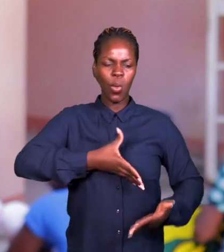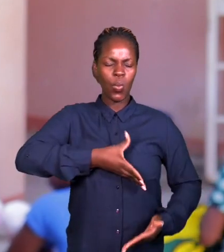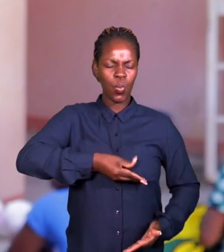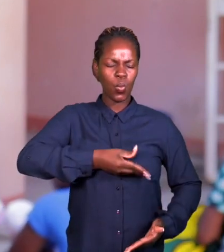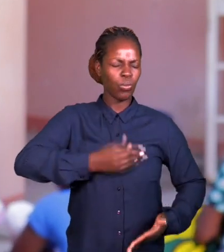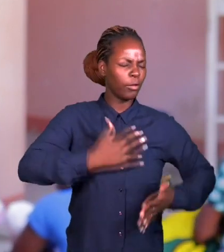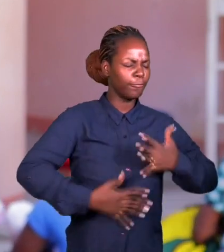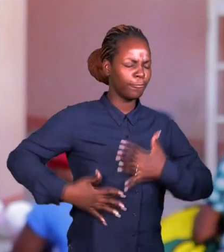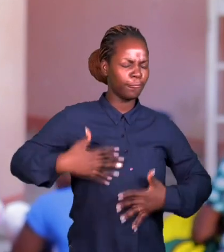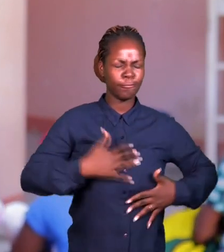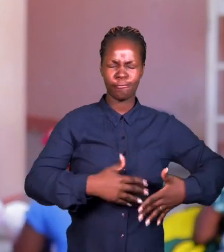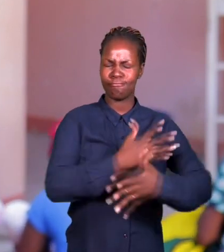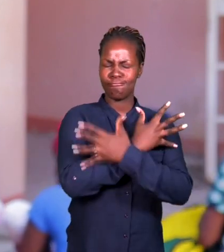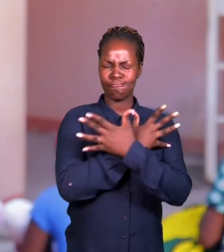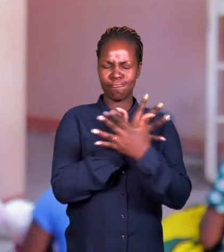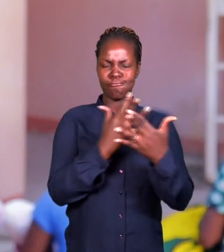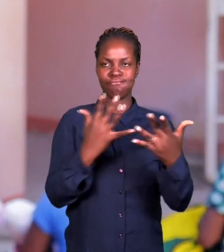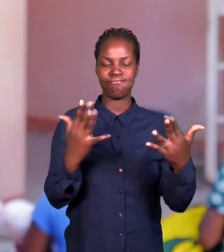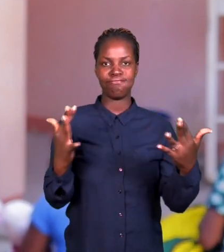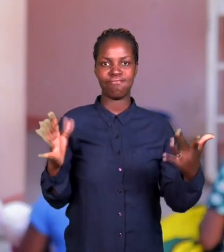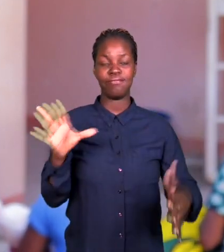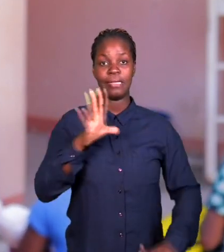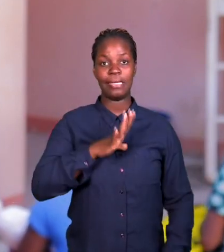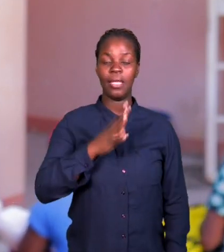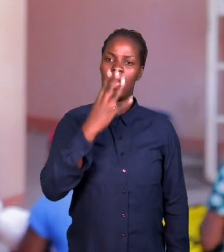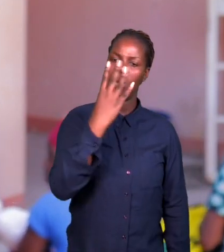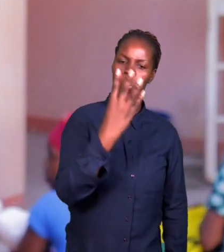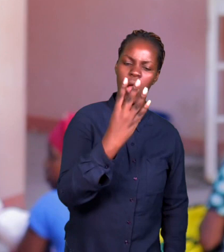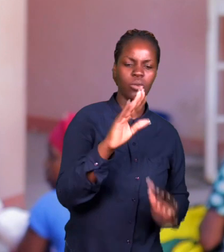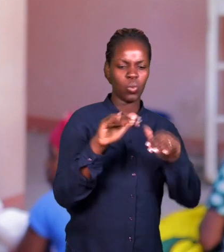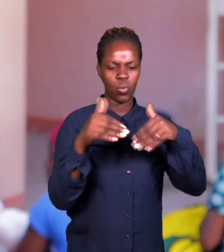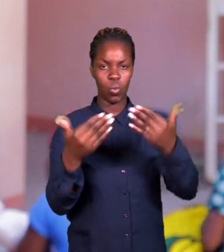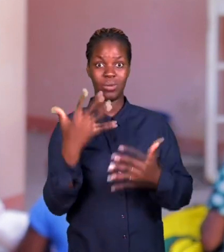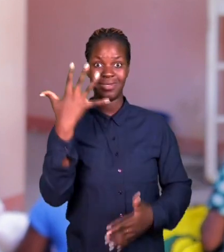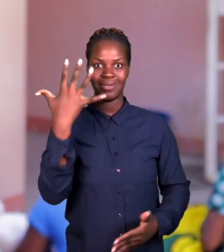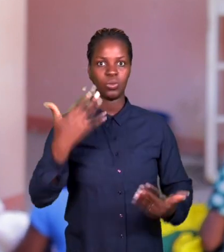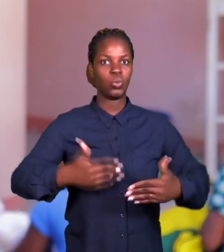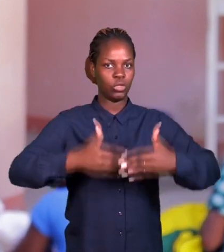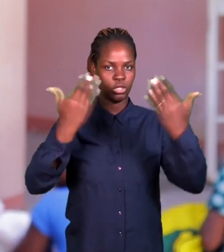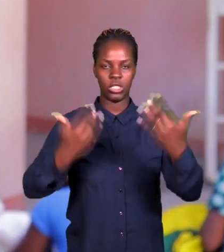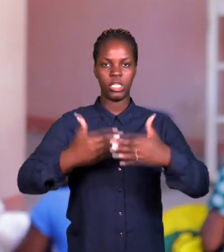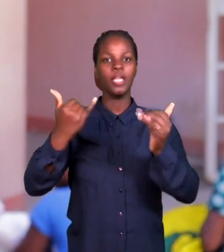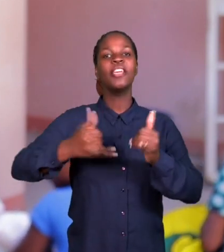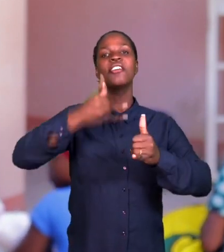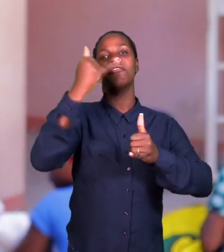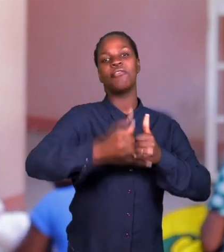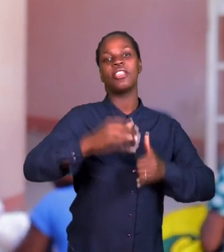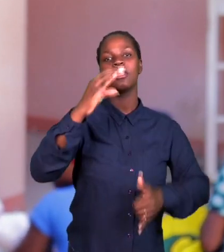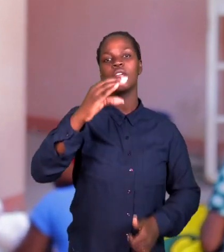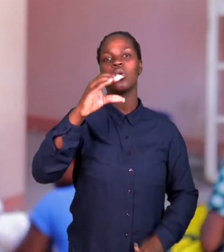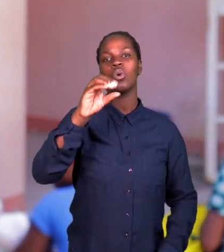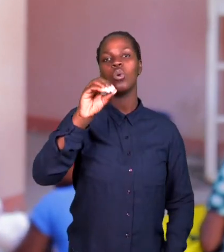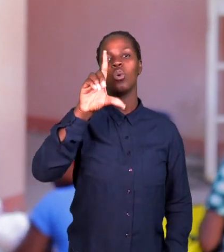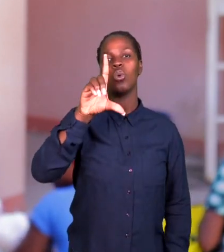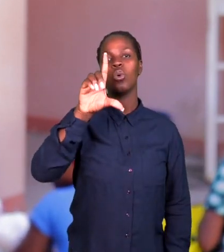O seu valor nutricional é mais aumentado que depois desse período de 4, 5 dias até mais em diante. Possui, ela é